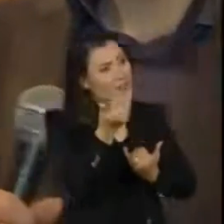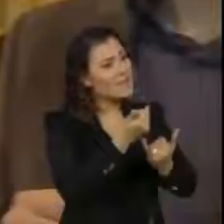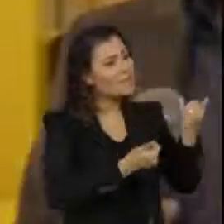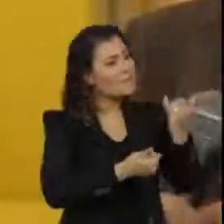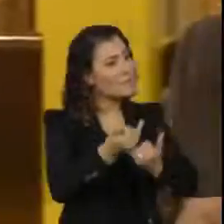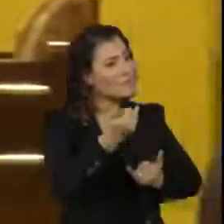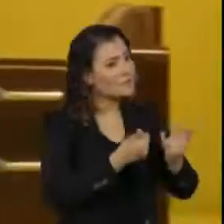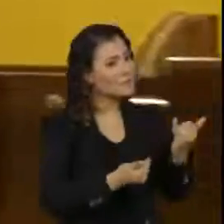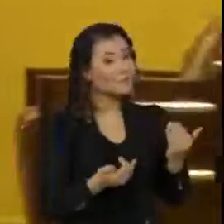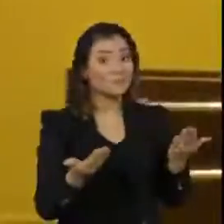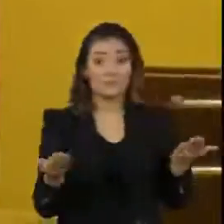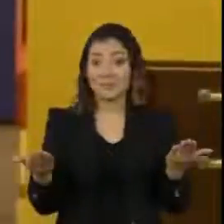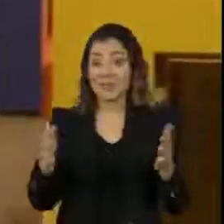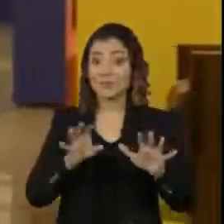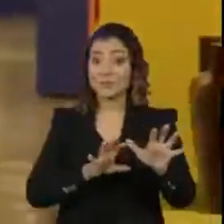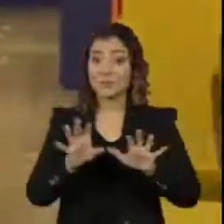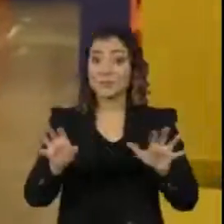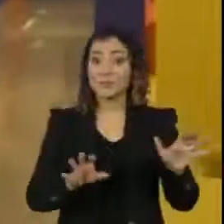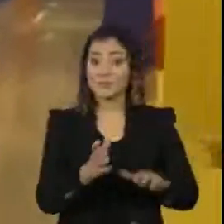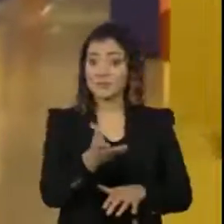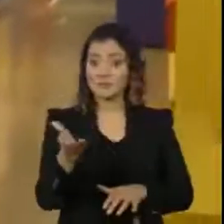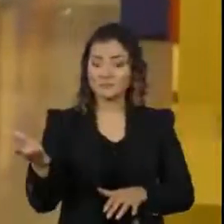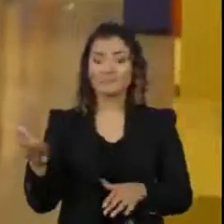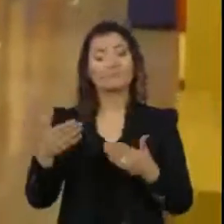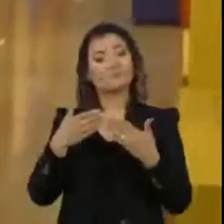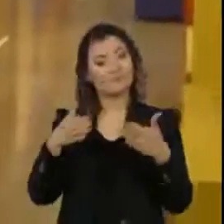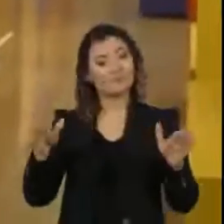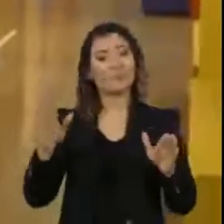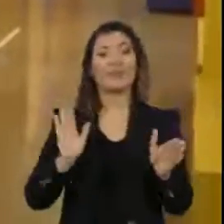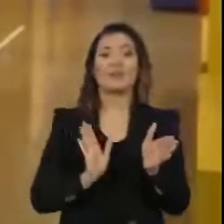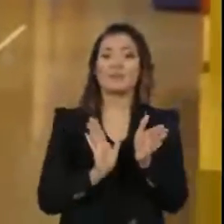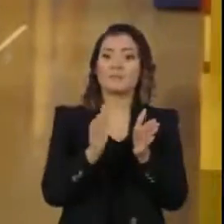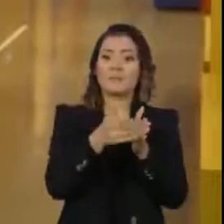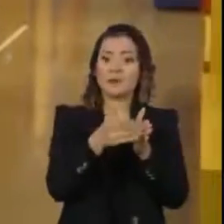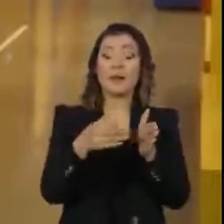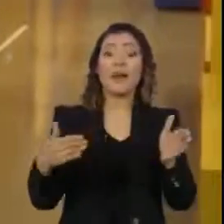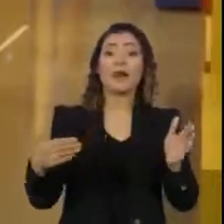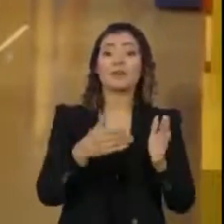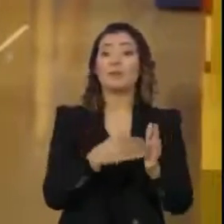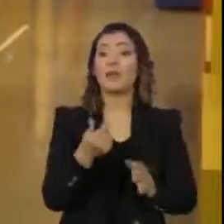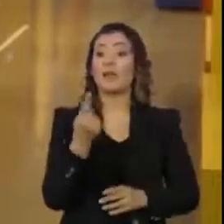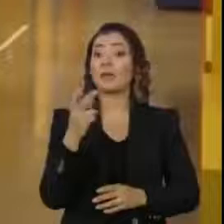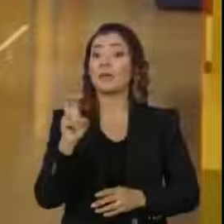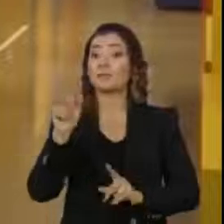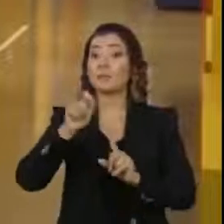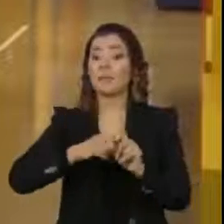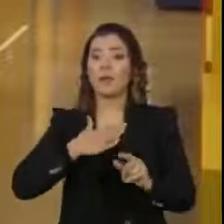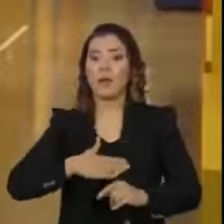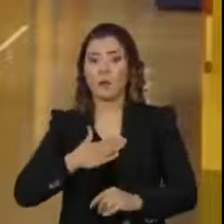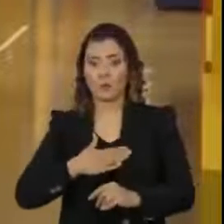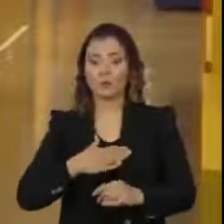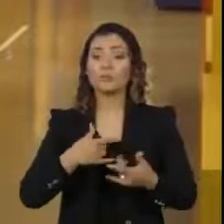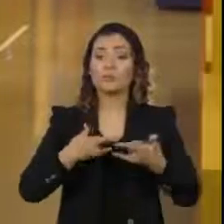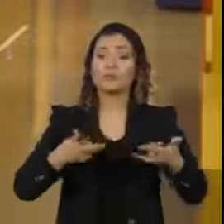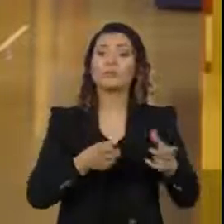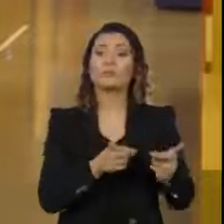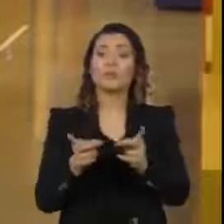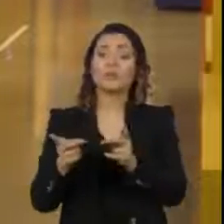suas informações. Olha, essa exposição, ela fica em cartaz aqui no MAM até o dia 15 de agosto. Os ingressos